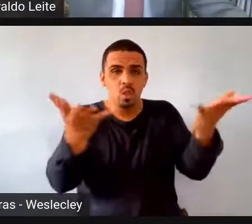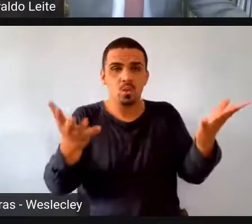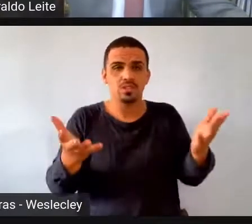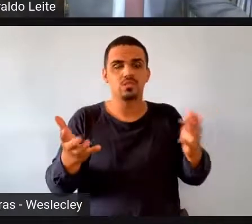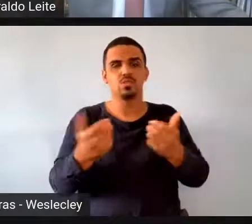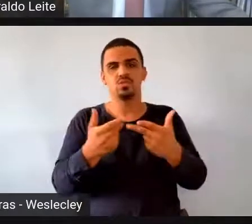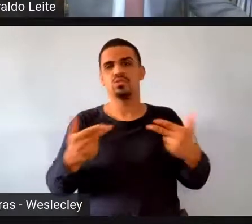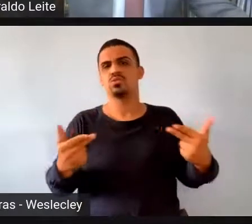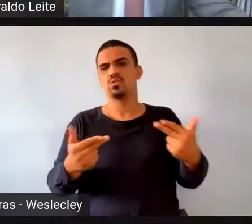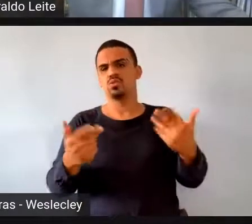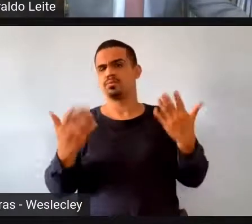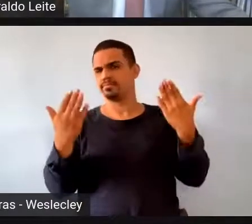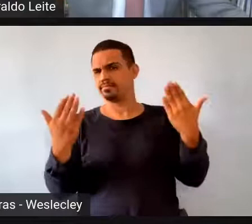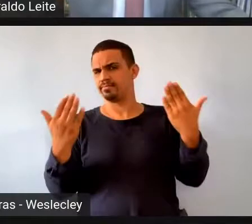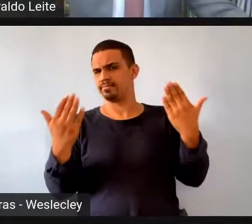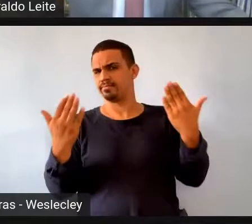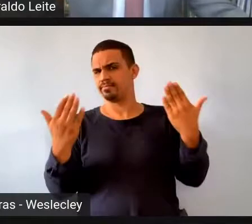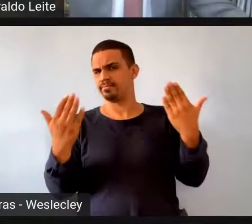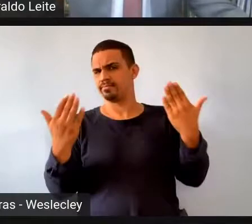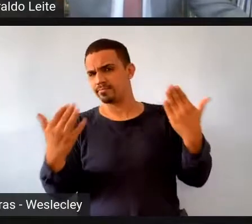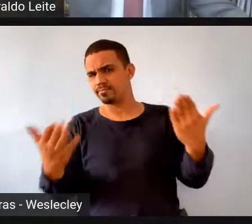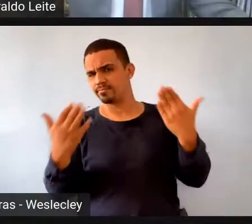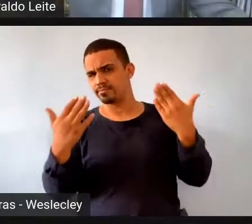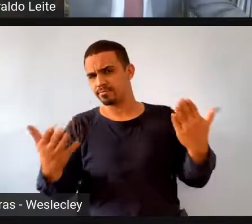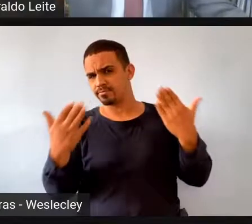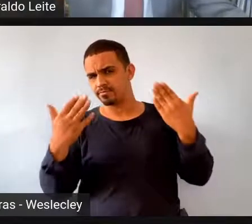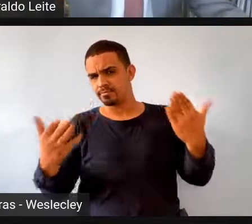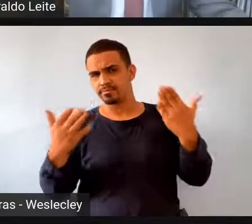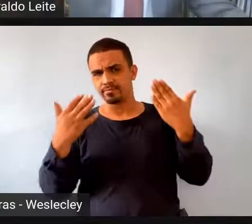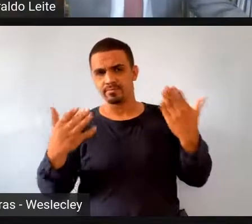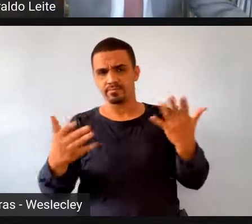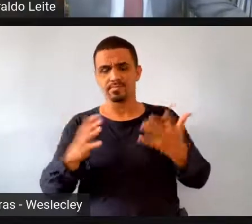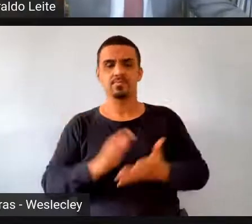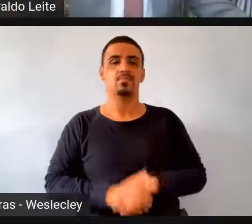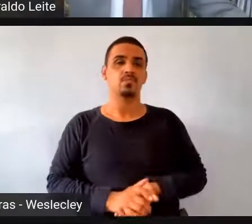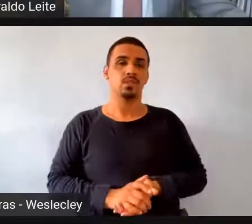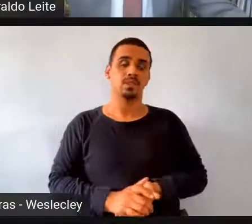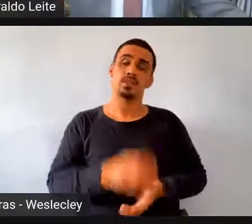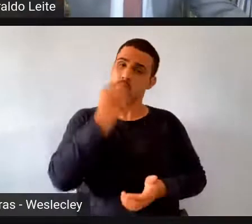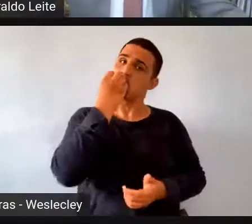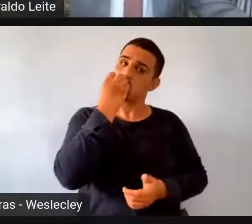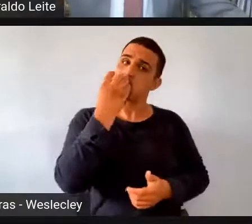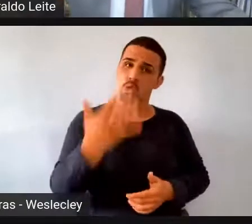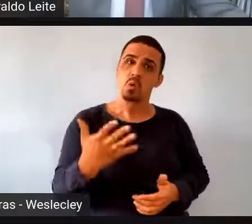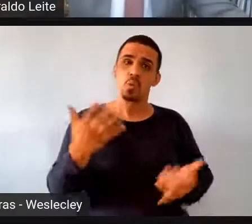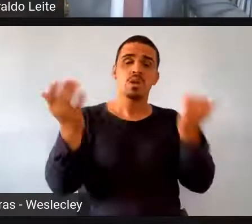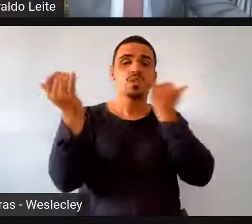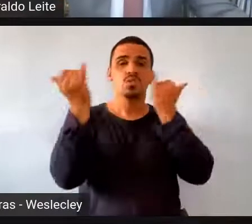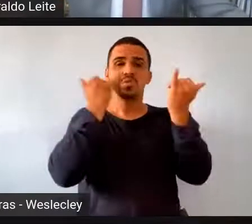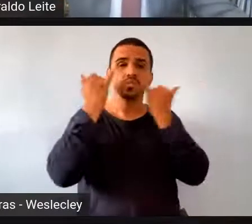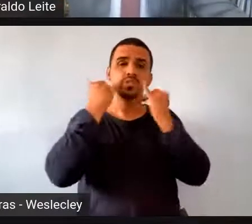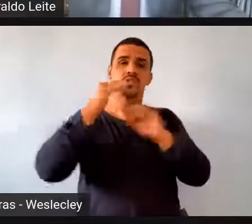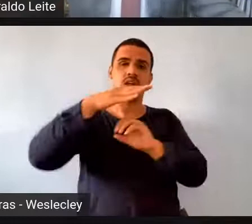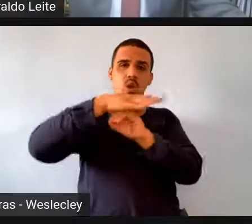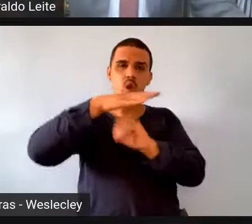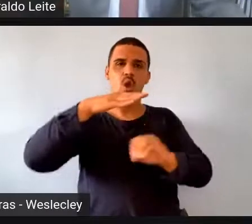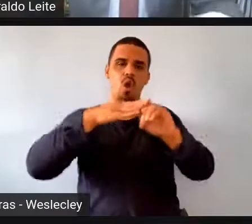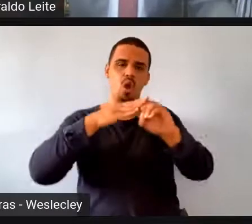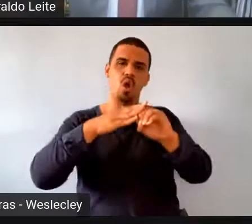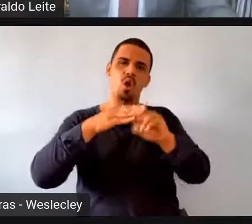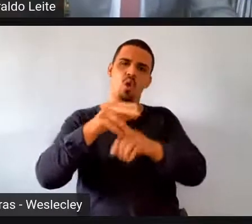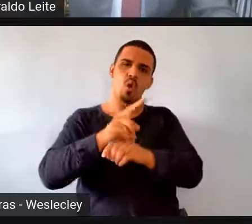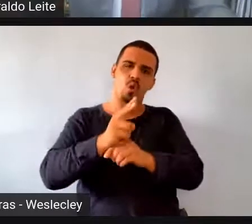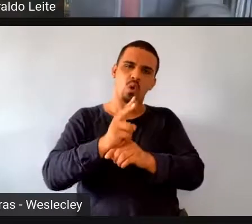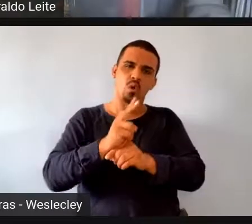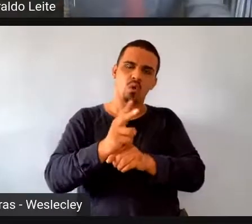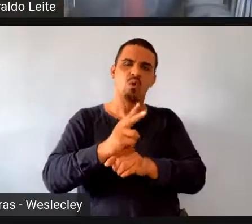Isso é uma boa notícia que os órgãos de controle estejam coordenando as suas tarefas